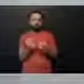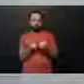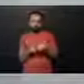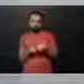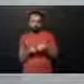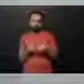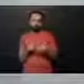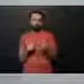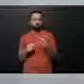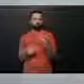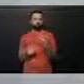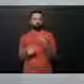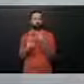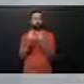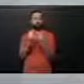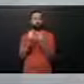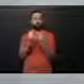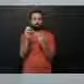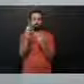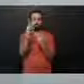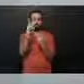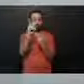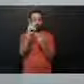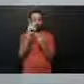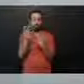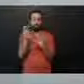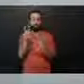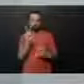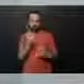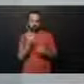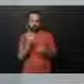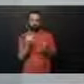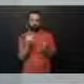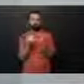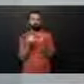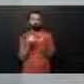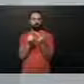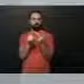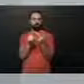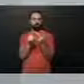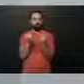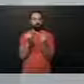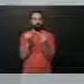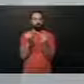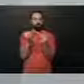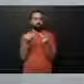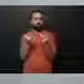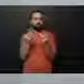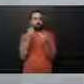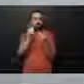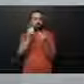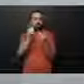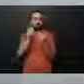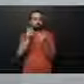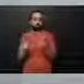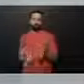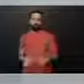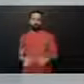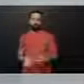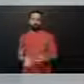Mais 2 barrinhas da dezena. Mais 5 unidades.